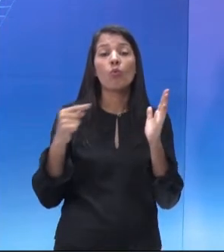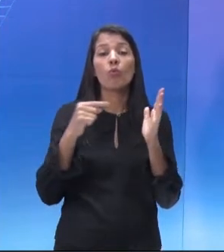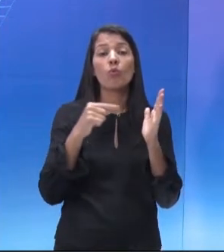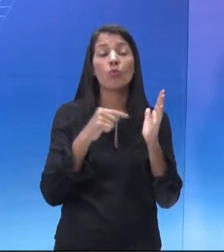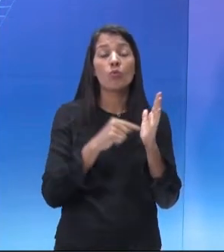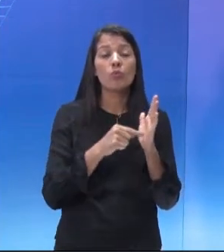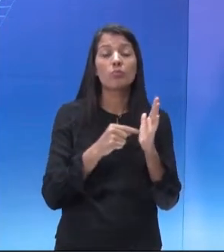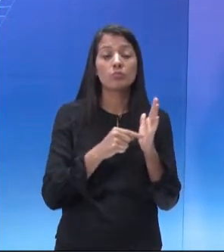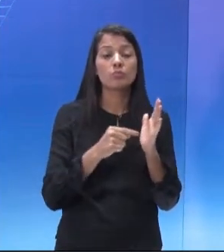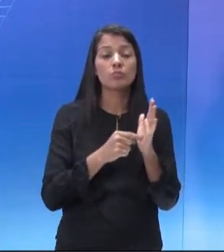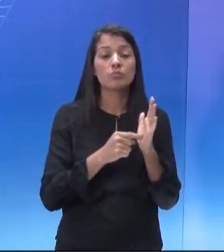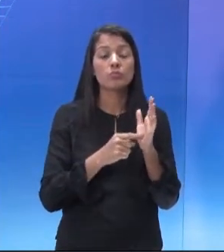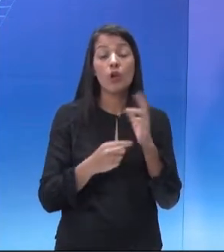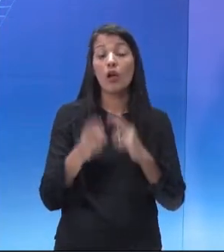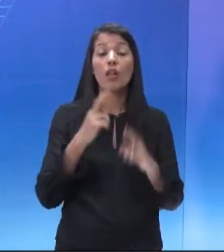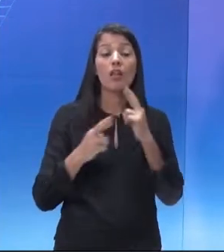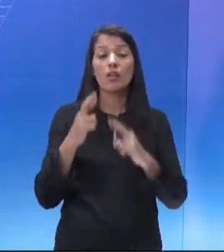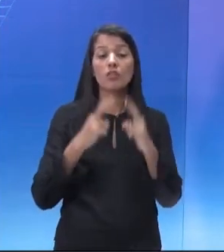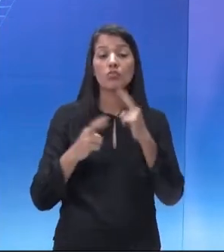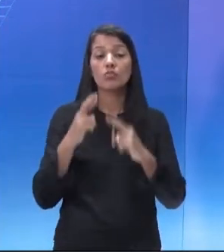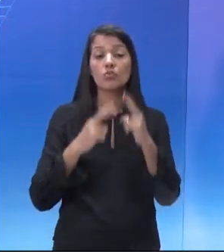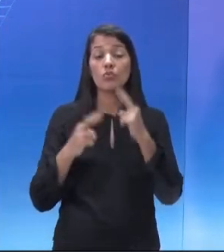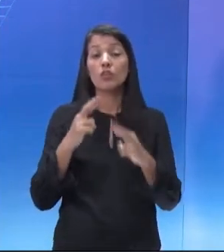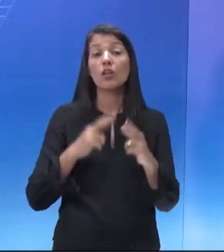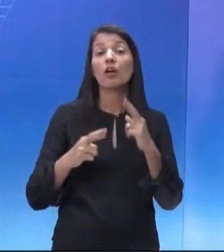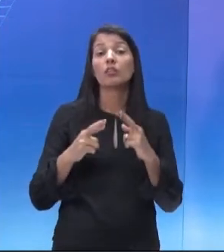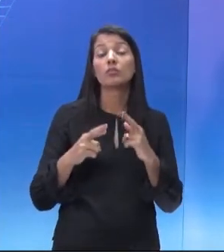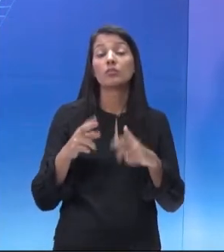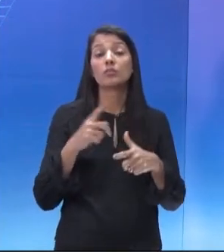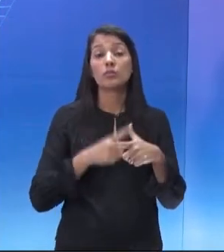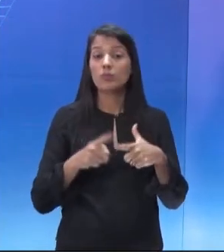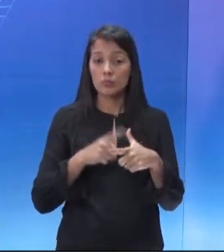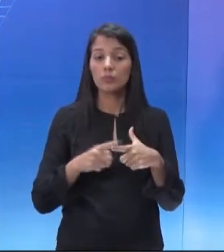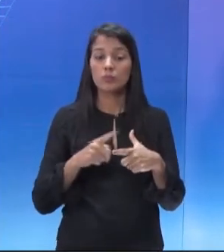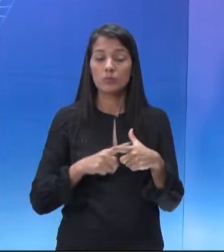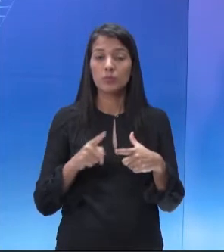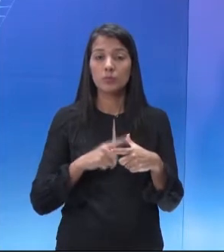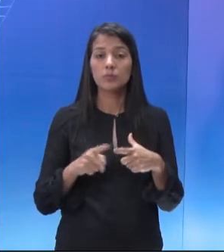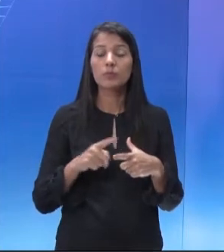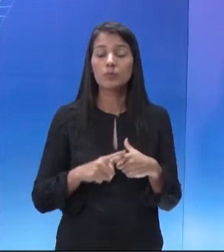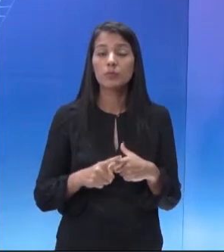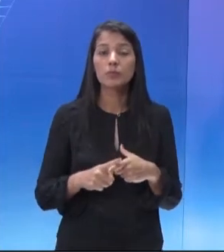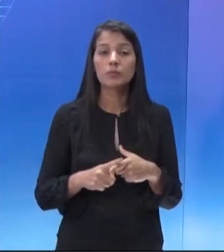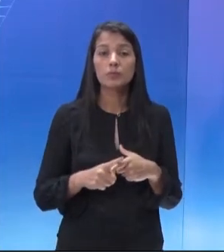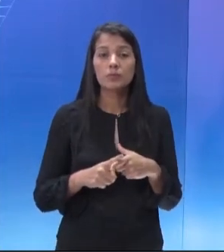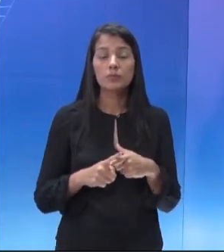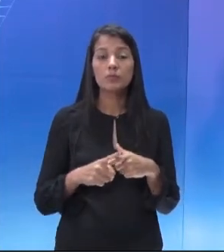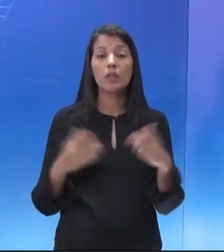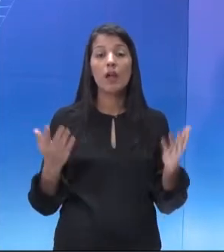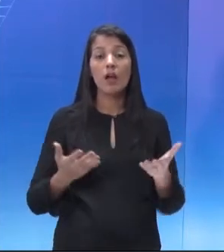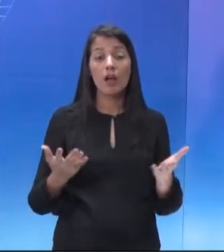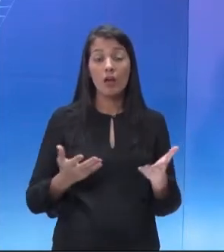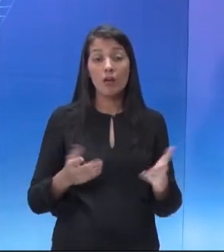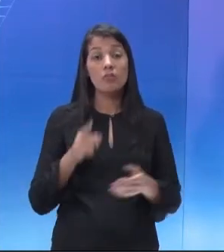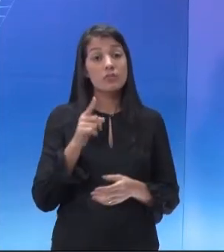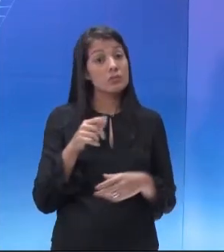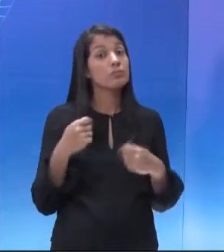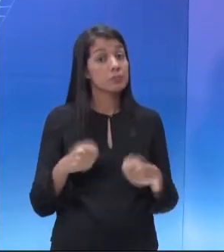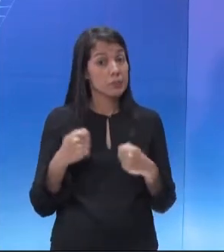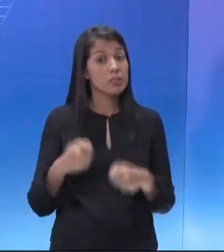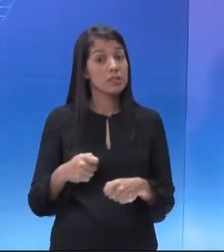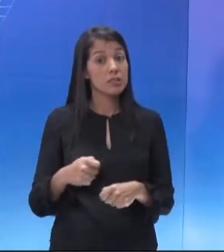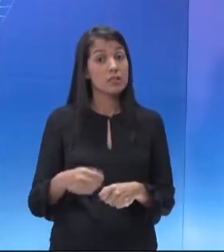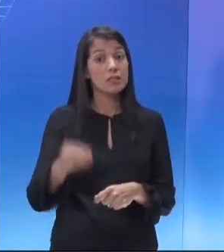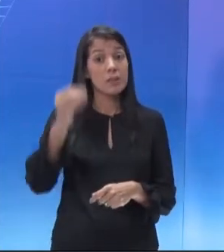elas. Essa é uma citação que eu fiz questão de trazer para que você no seu texto, e eu quero que você